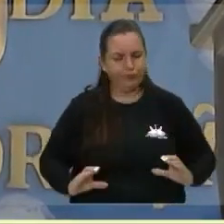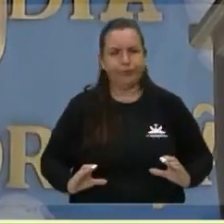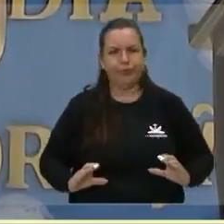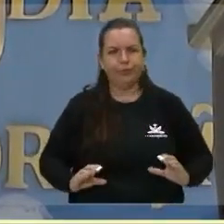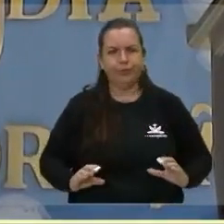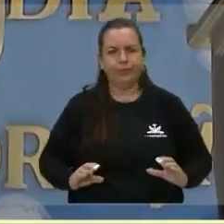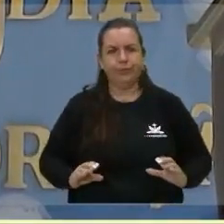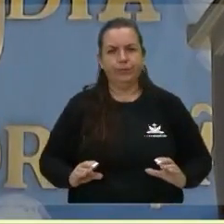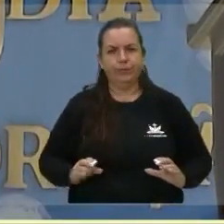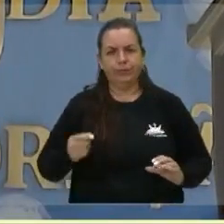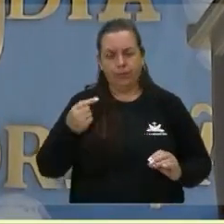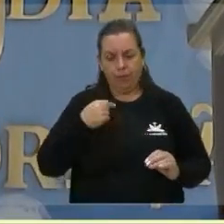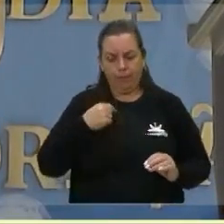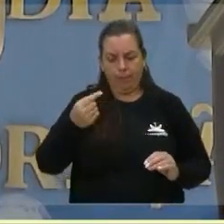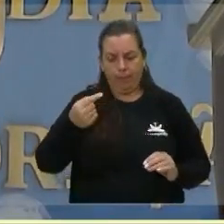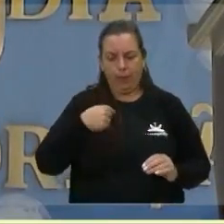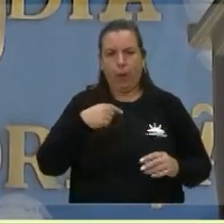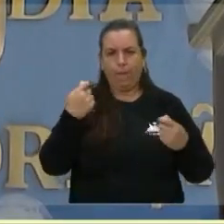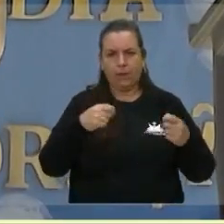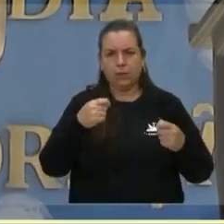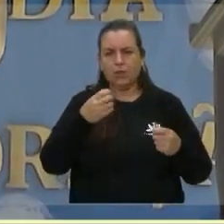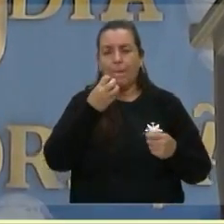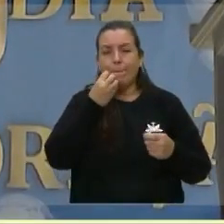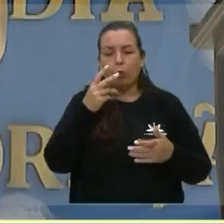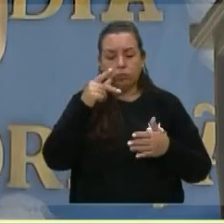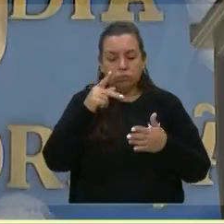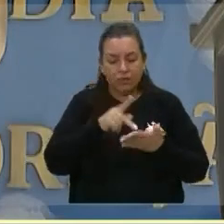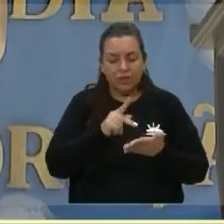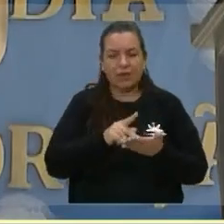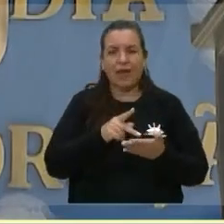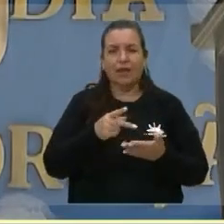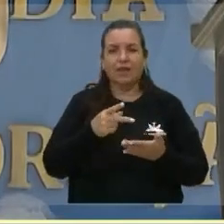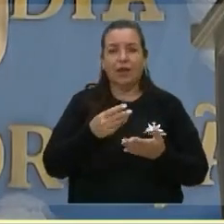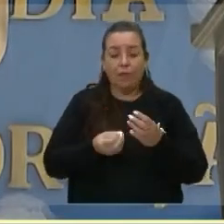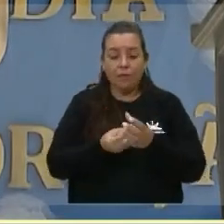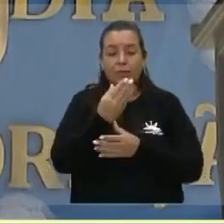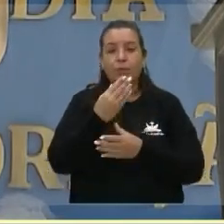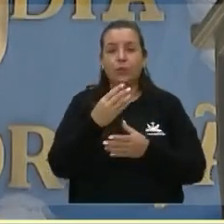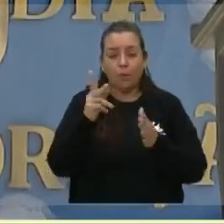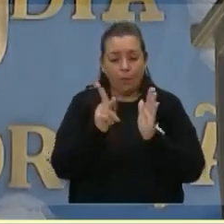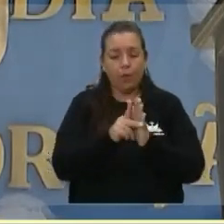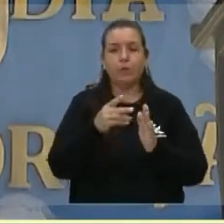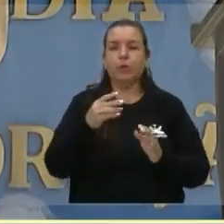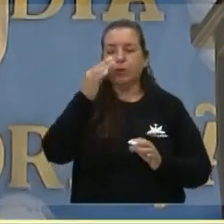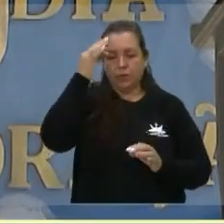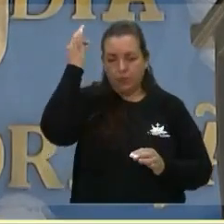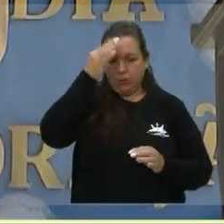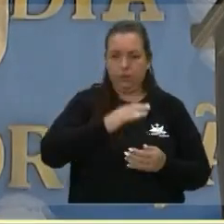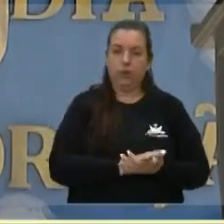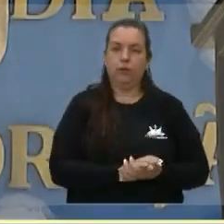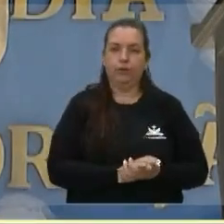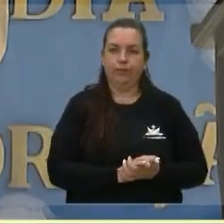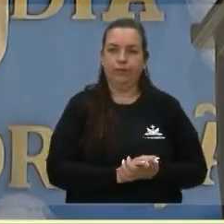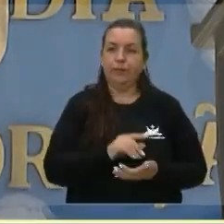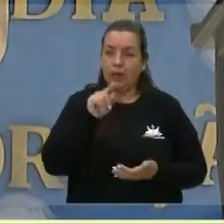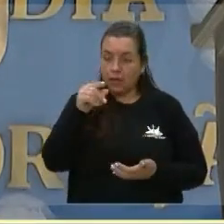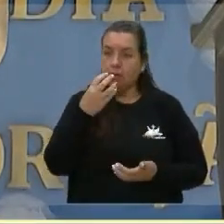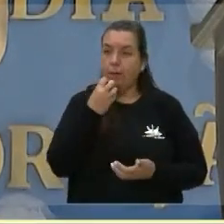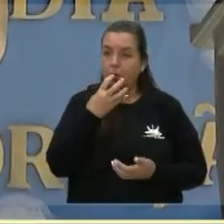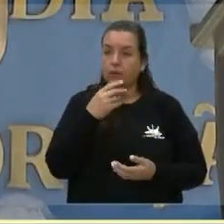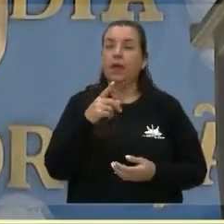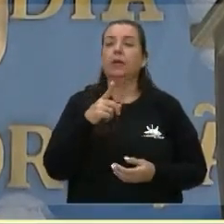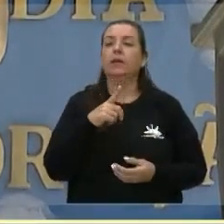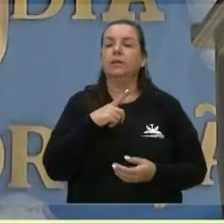Está faltando benignidade. Está faltando fruto do Espírito Santo. A benignidade, ela tem a